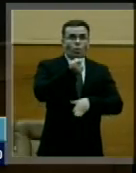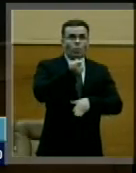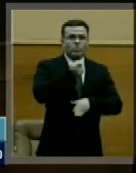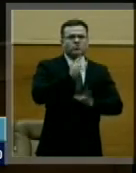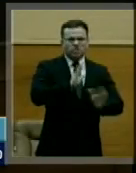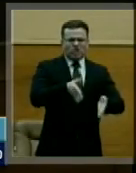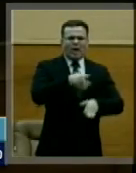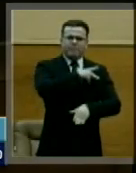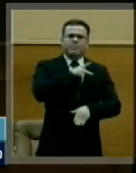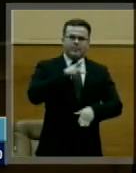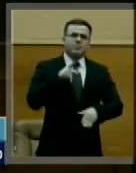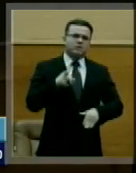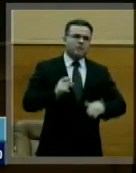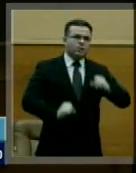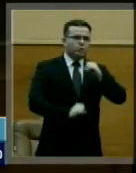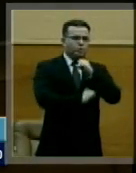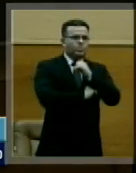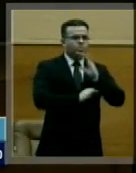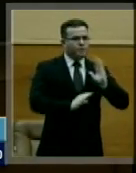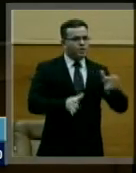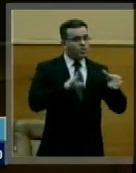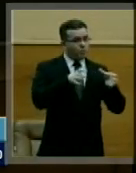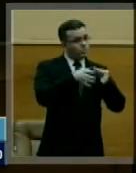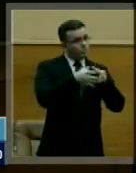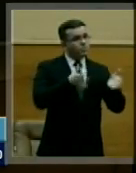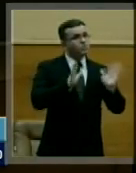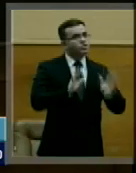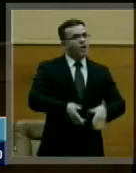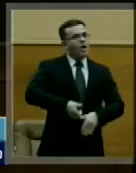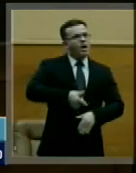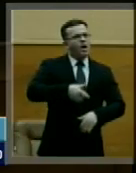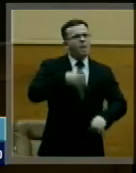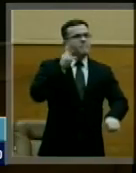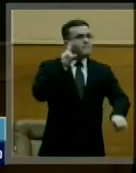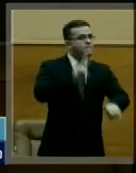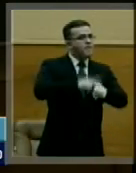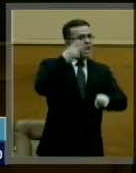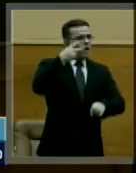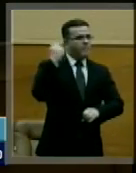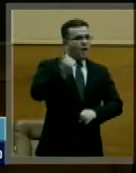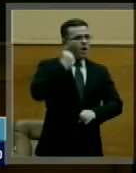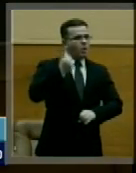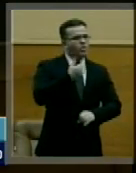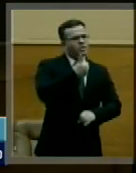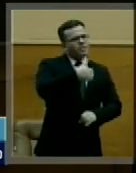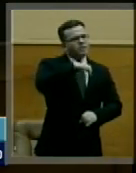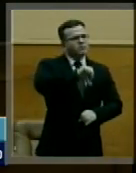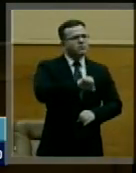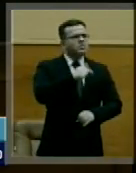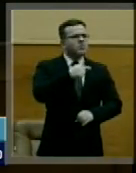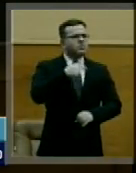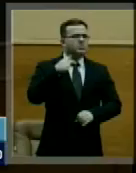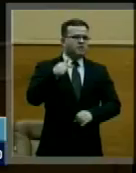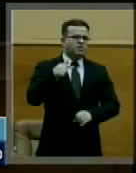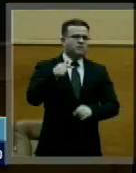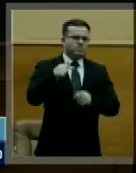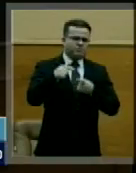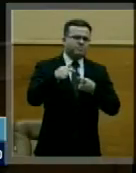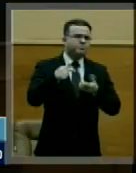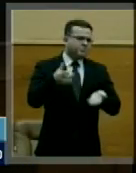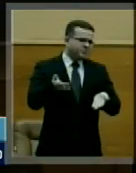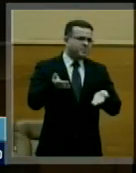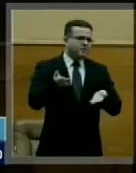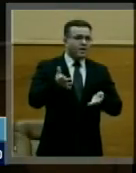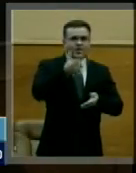presidente. Sob sua gestão, o Confiança foi bicampeão sergipano em 1977.